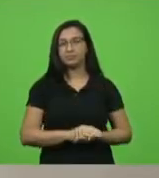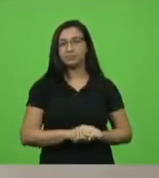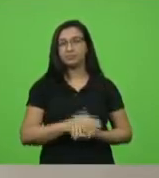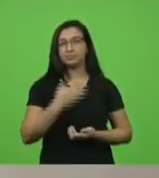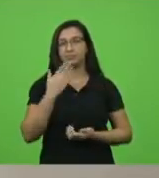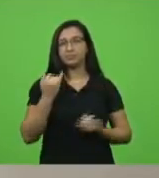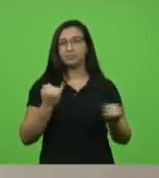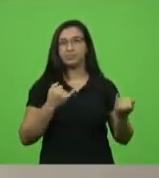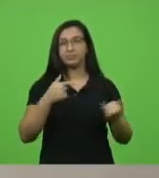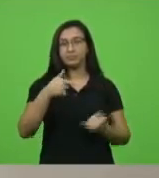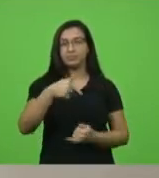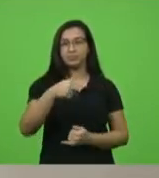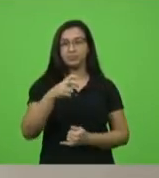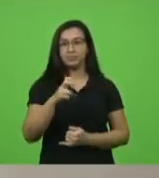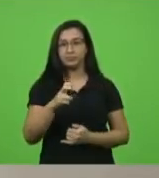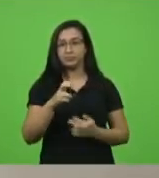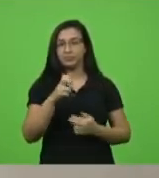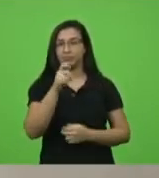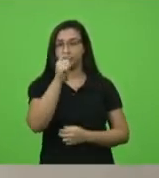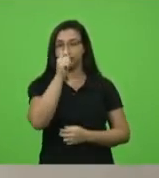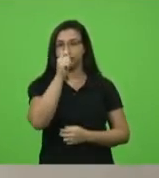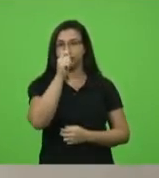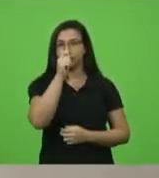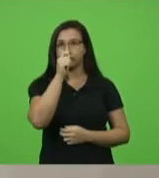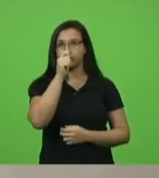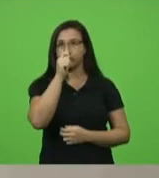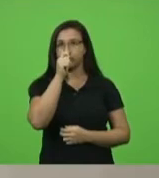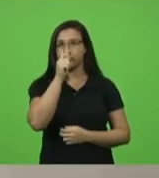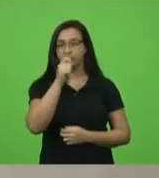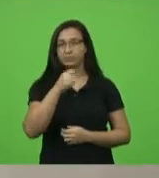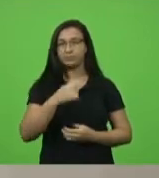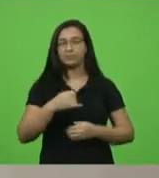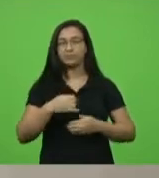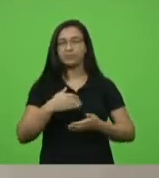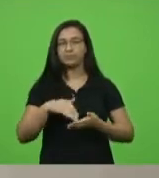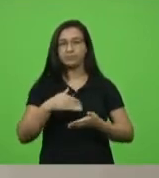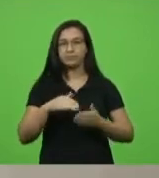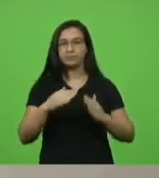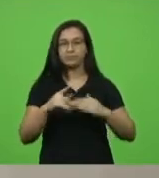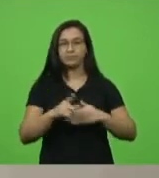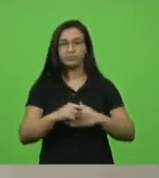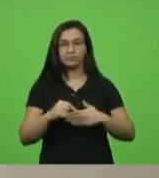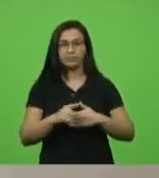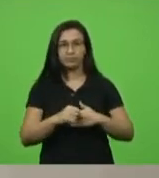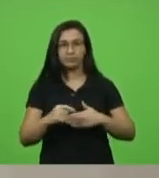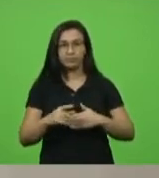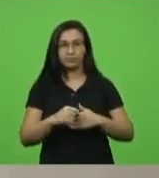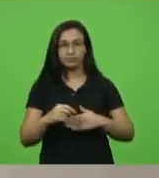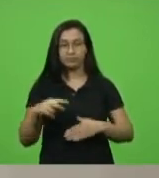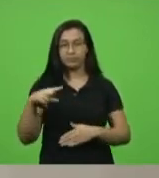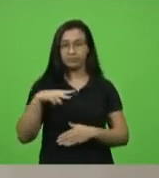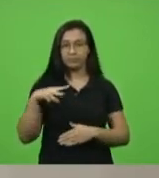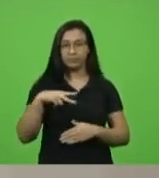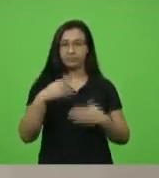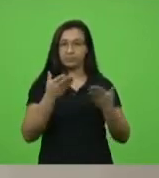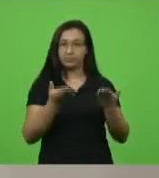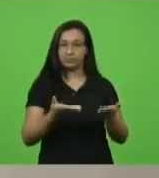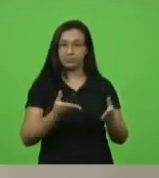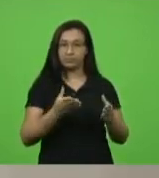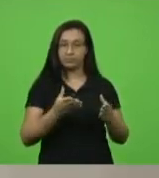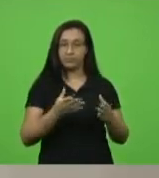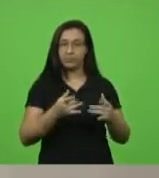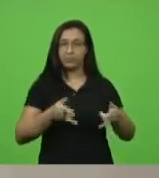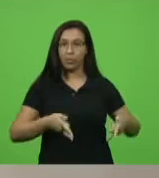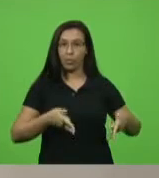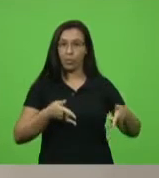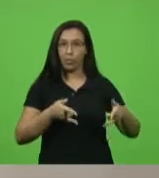informação 75, autor, deputado João Amin, solicitando ao secretário de Estado da Casa Civil informações acerca da privatização do Porto de São Francisco. Em